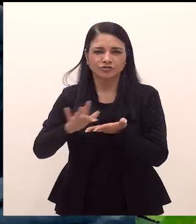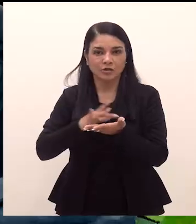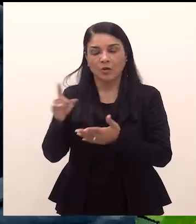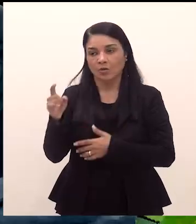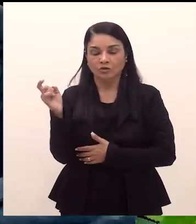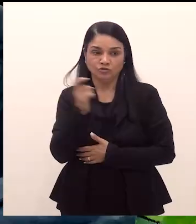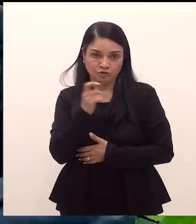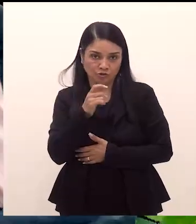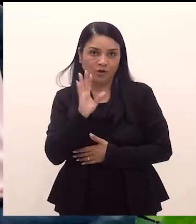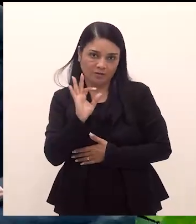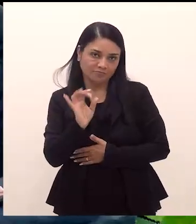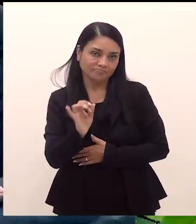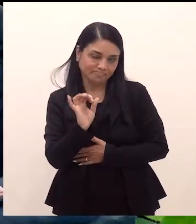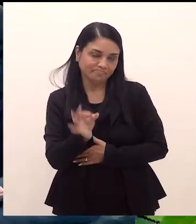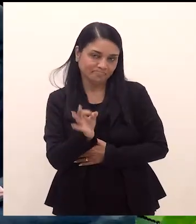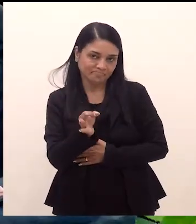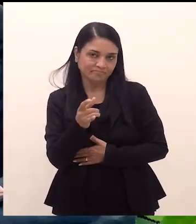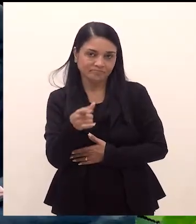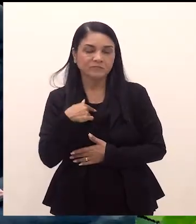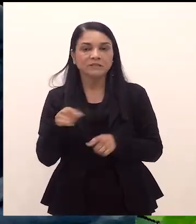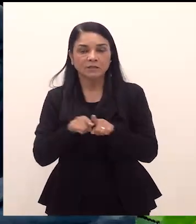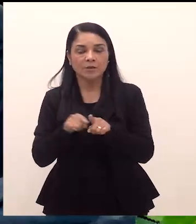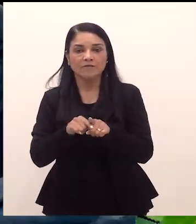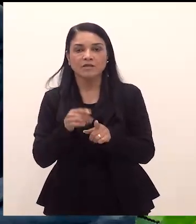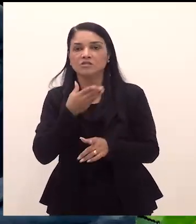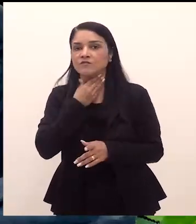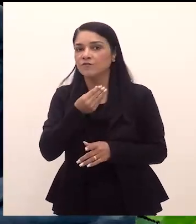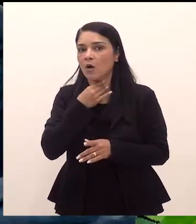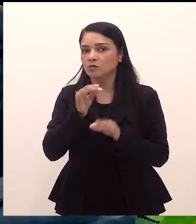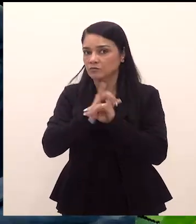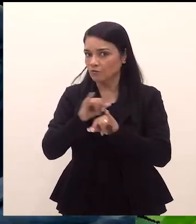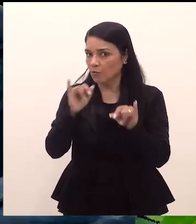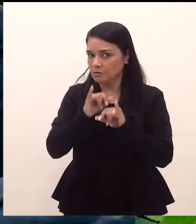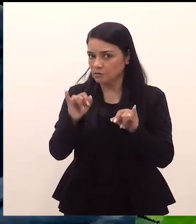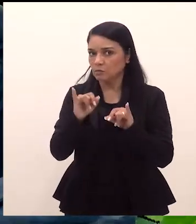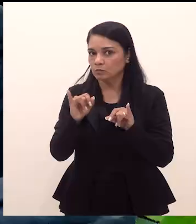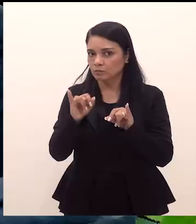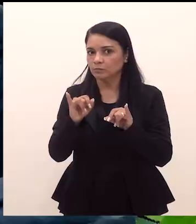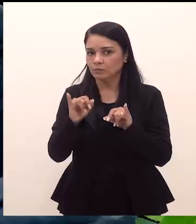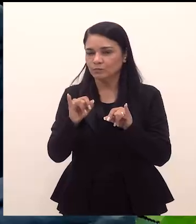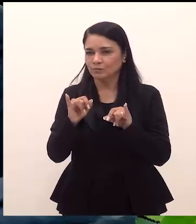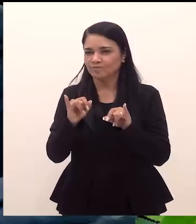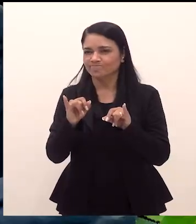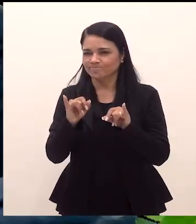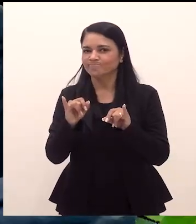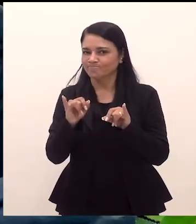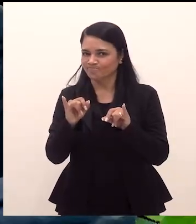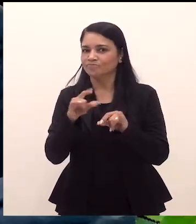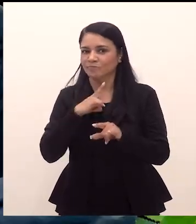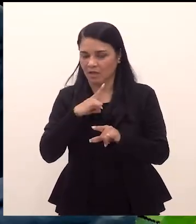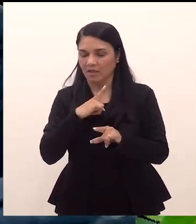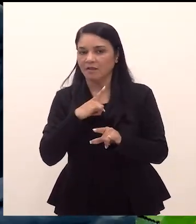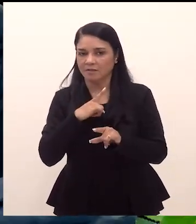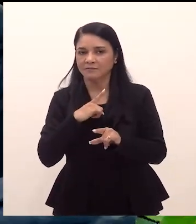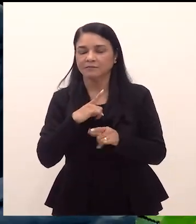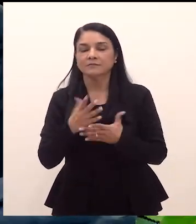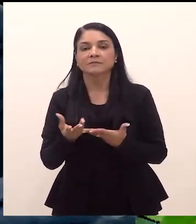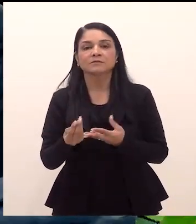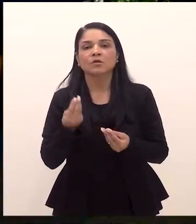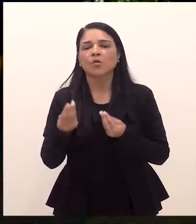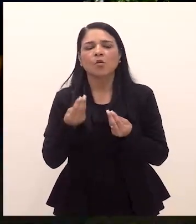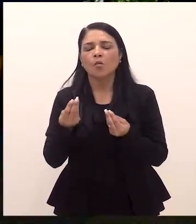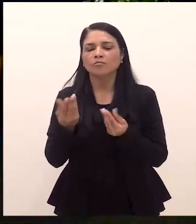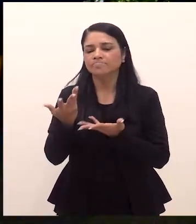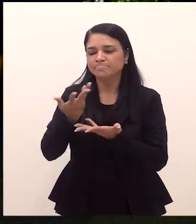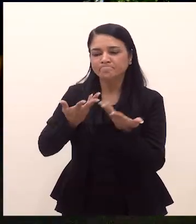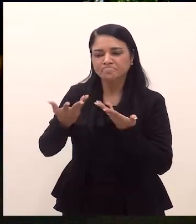isso, né? Como você acabou de falar até do TikTok. E com isso vem as fake news, que são em larga escala, acontece